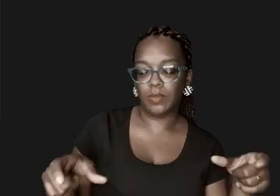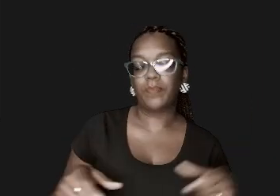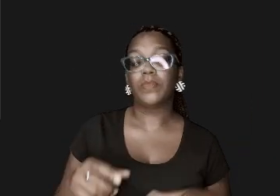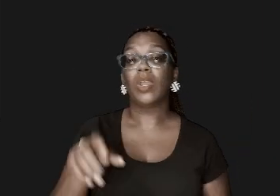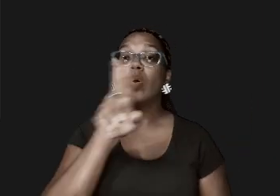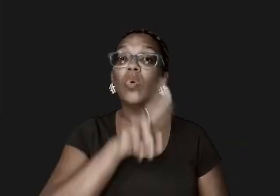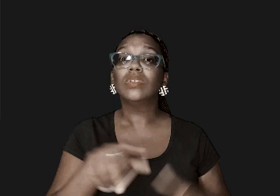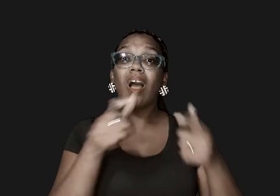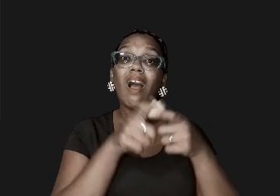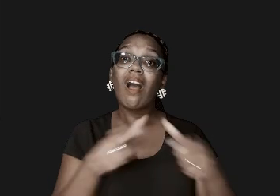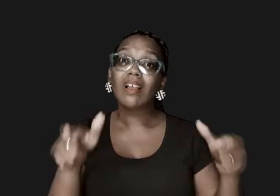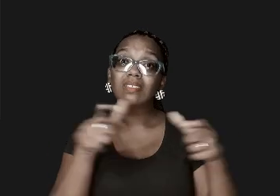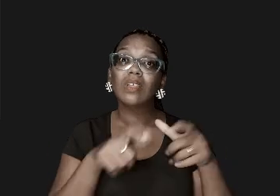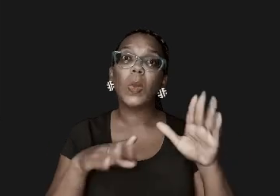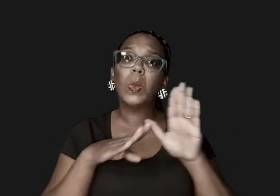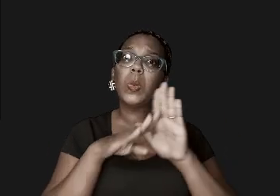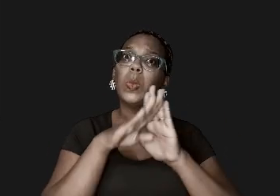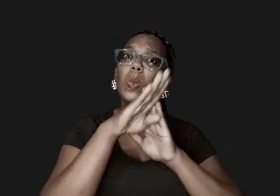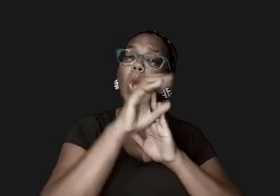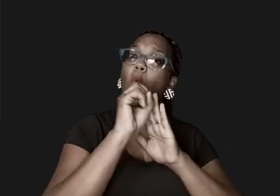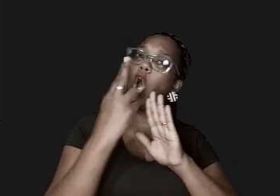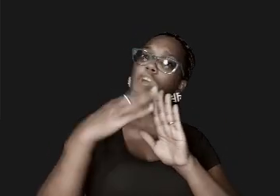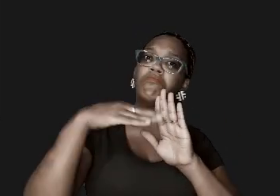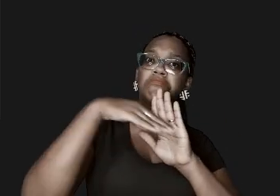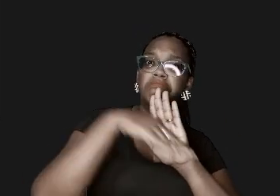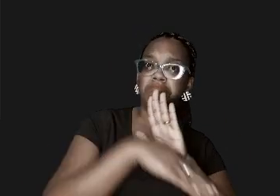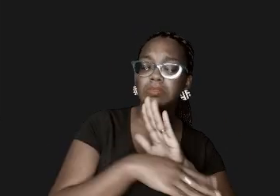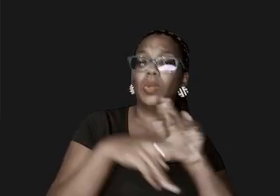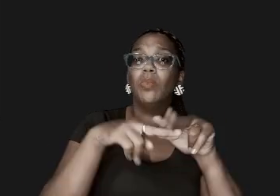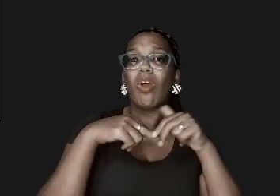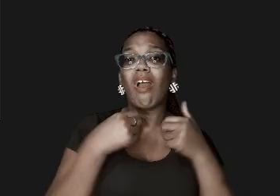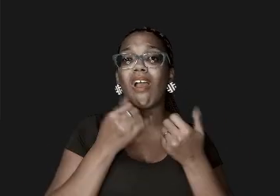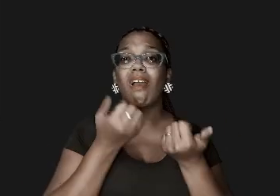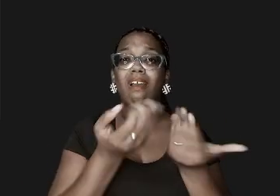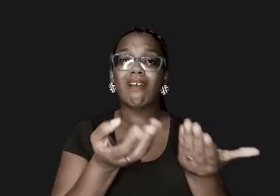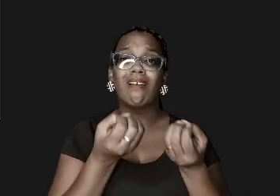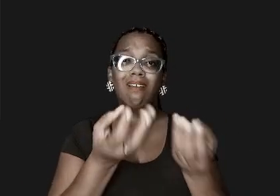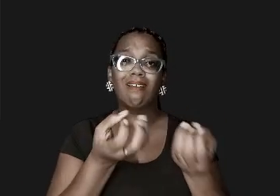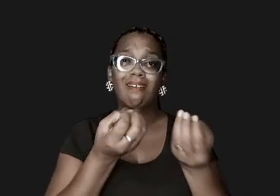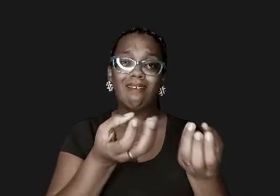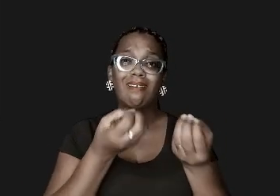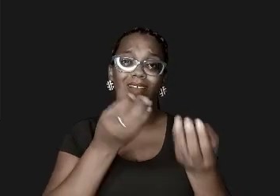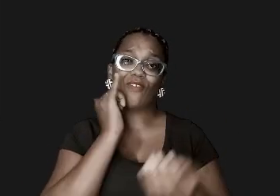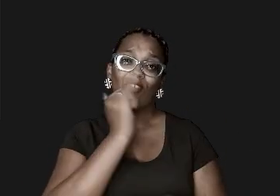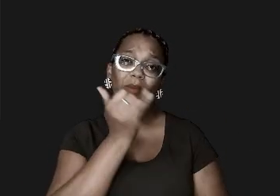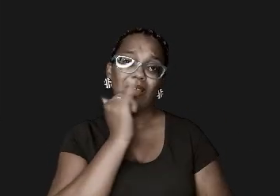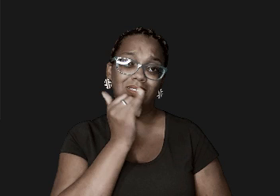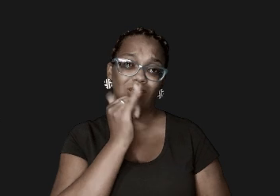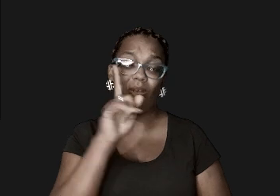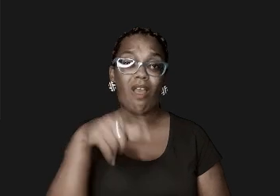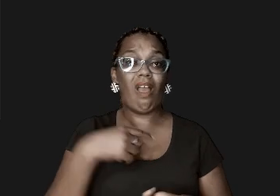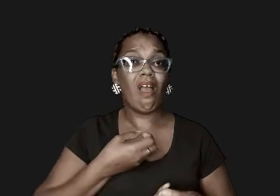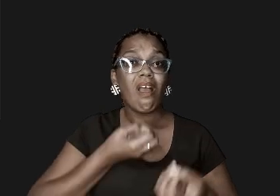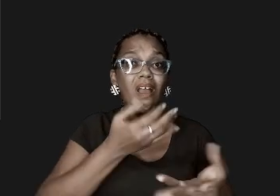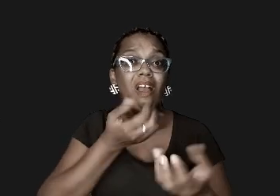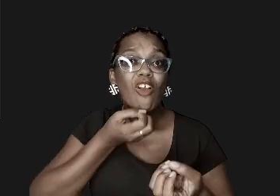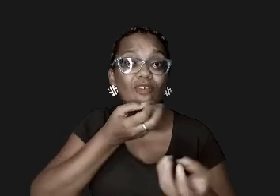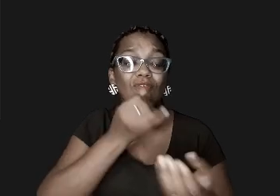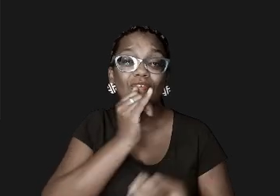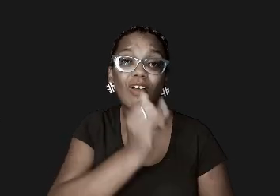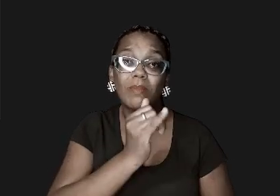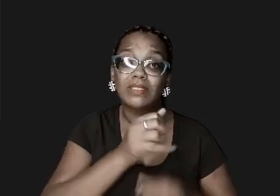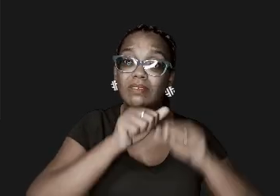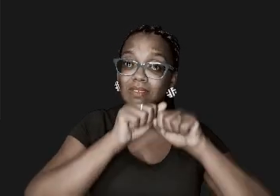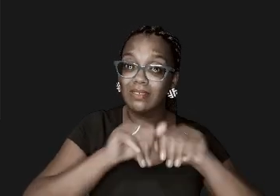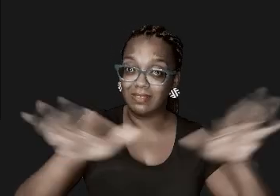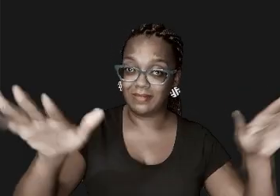de um determinado ativo e a gente cita porque é mais fácil de entender uma ação o artístico leva uma ação de uma companhia subir ou descer